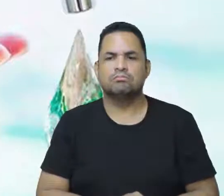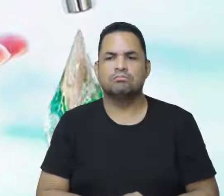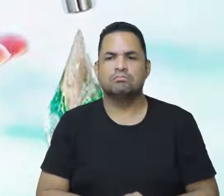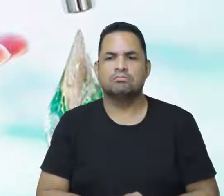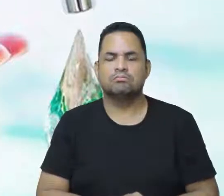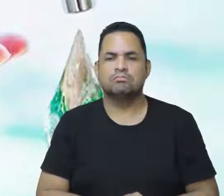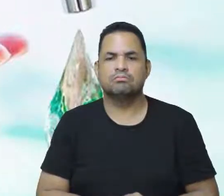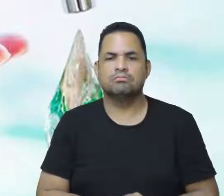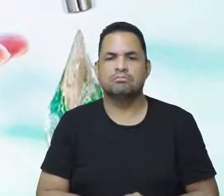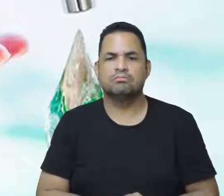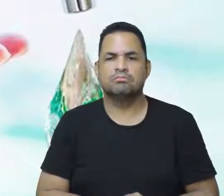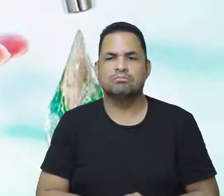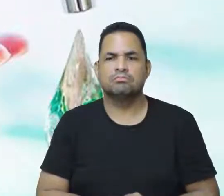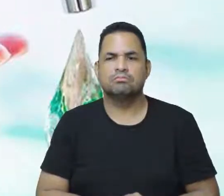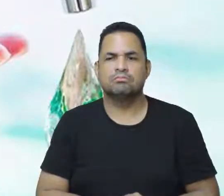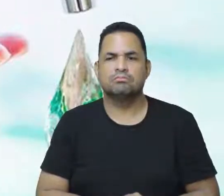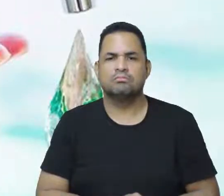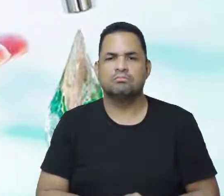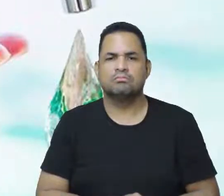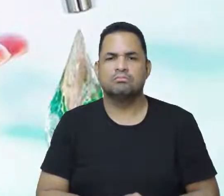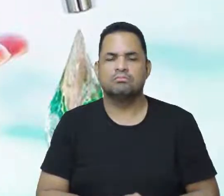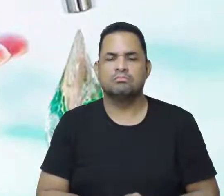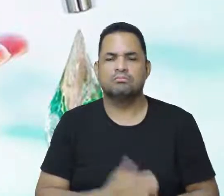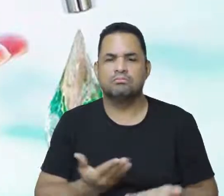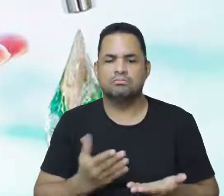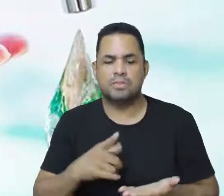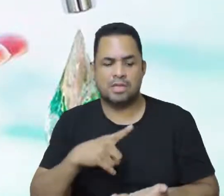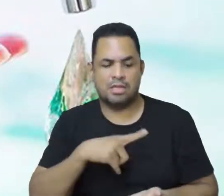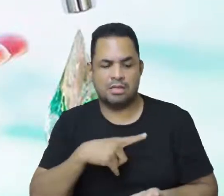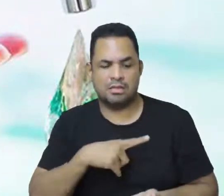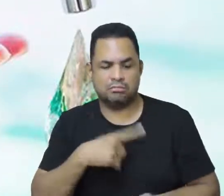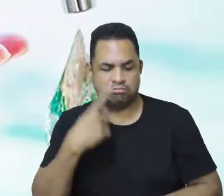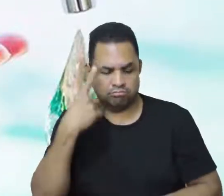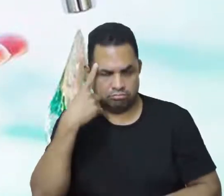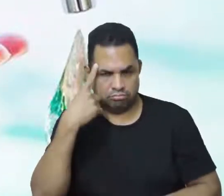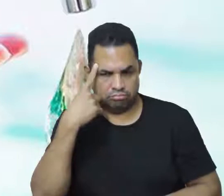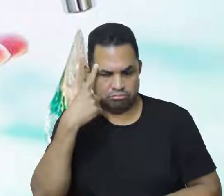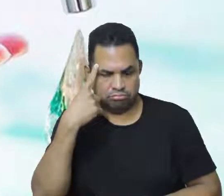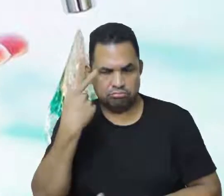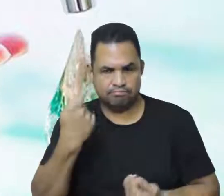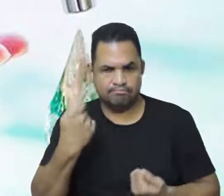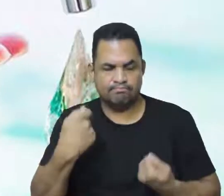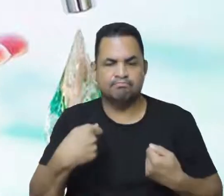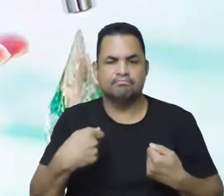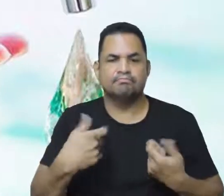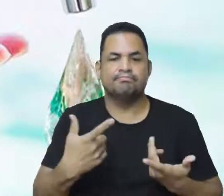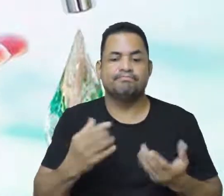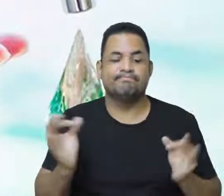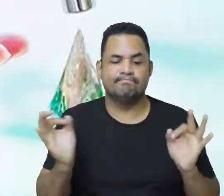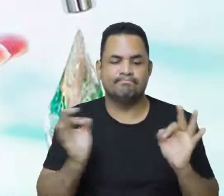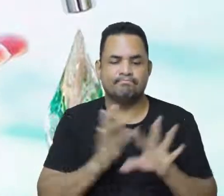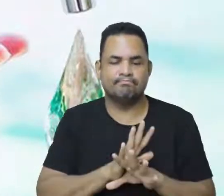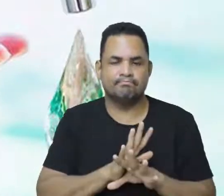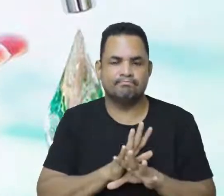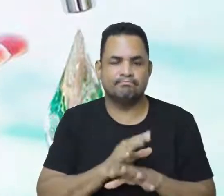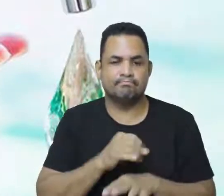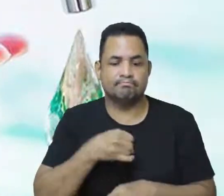Isso é algo que nós temos de pensar. Portanto, Se